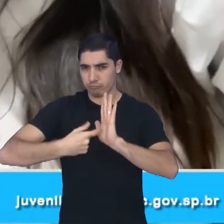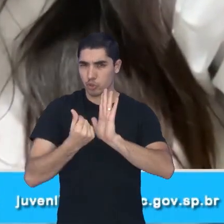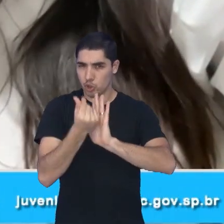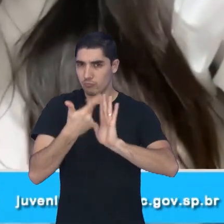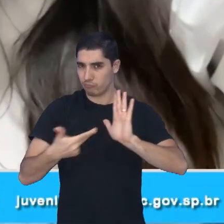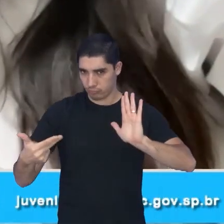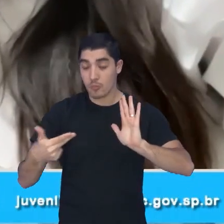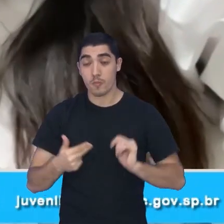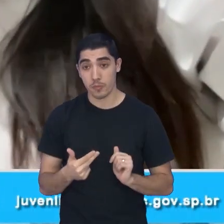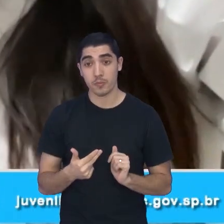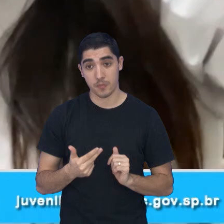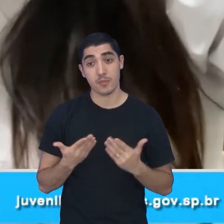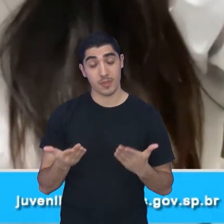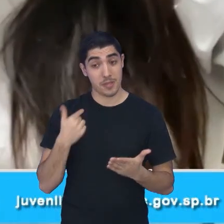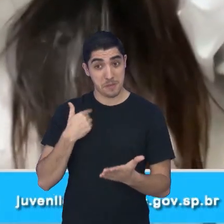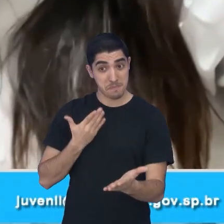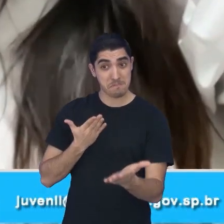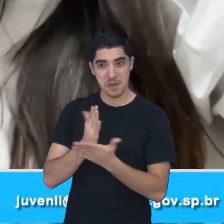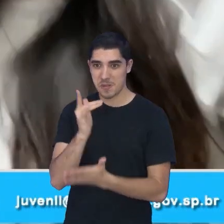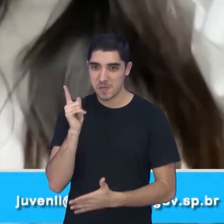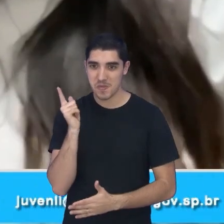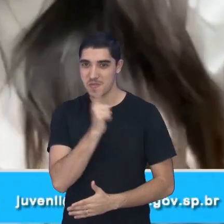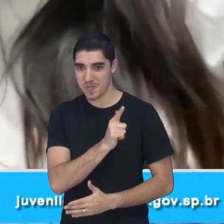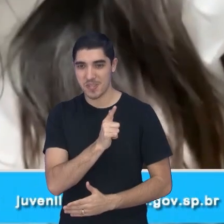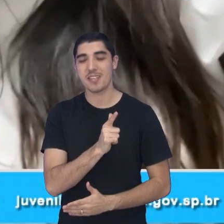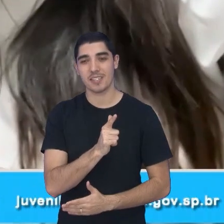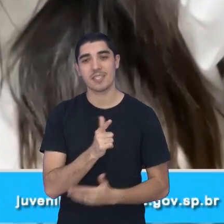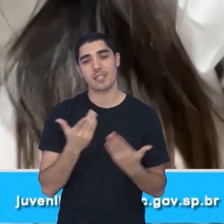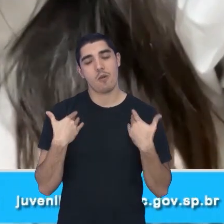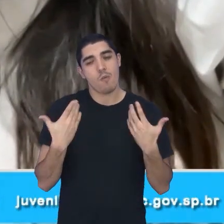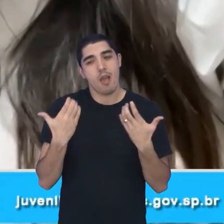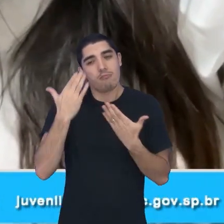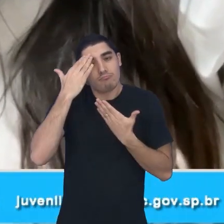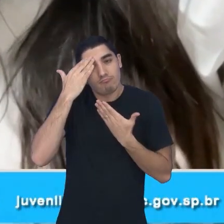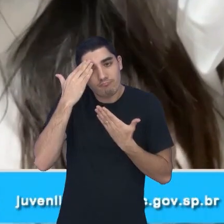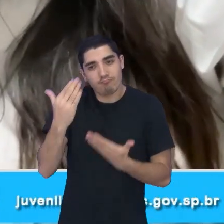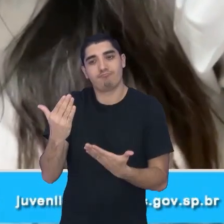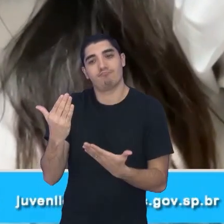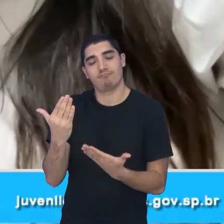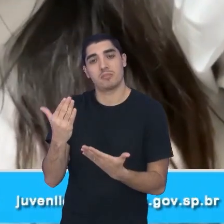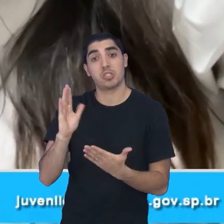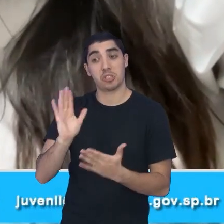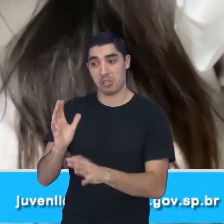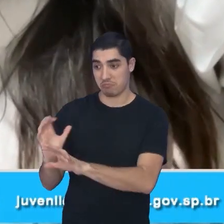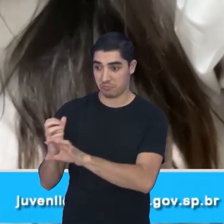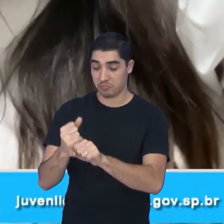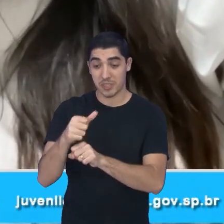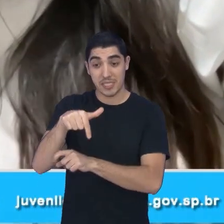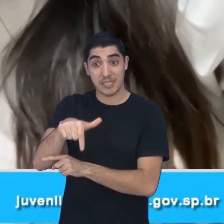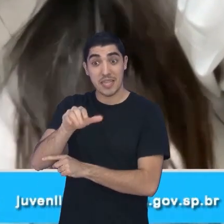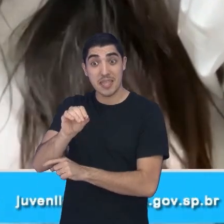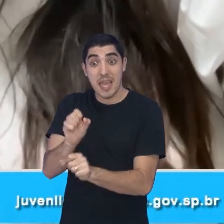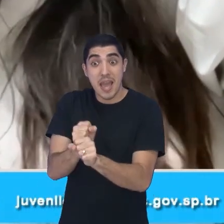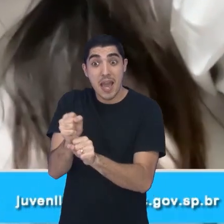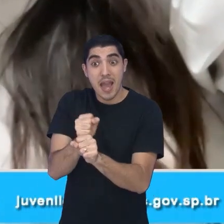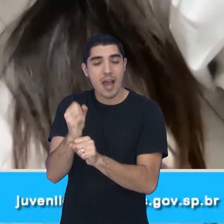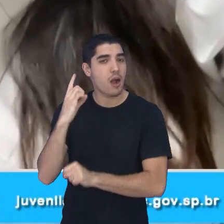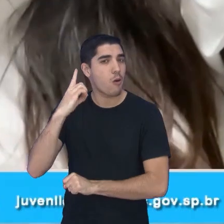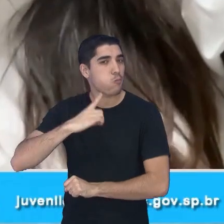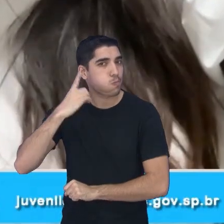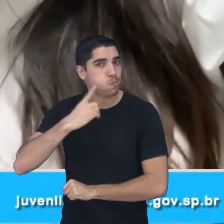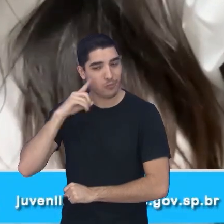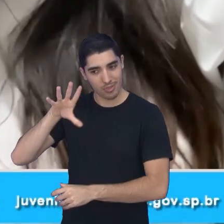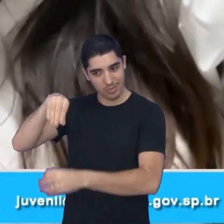média de acertos da prova. Eu só queria agradecer nesses 70 anos de faculdade por toda a tradição